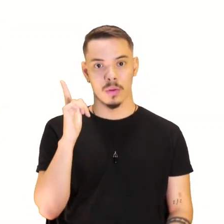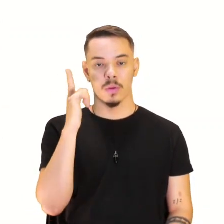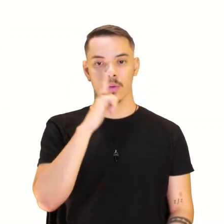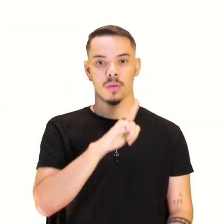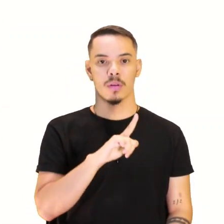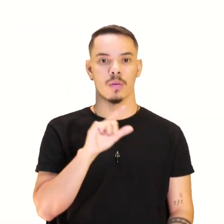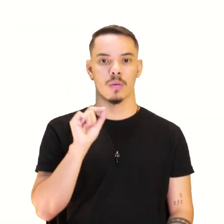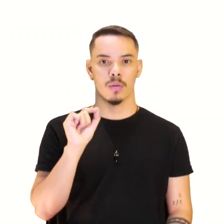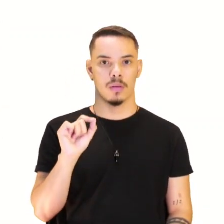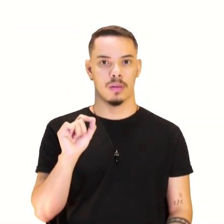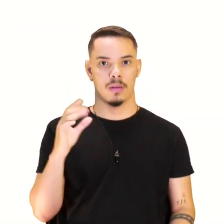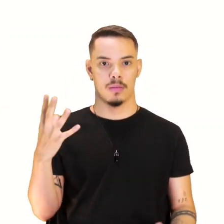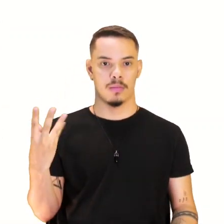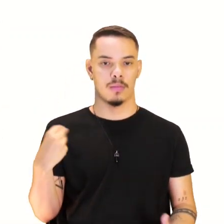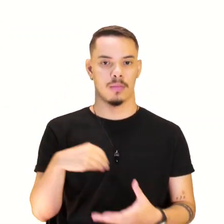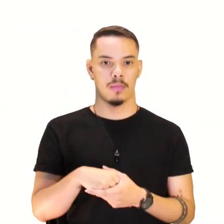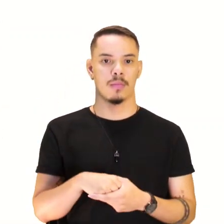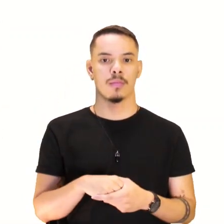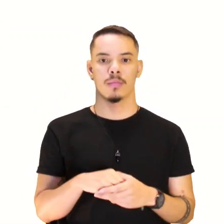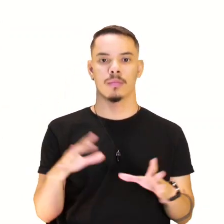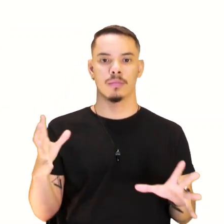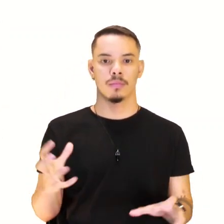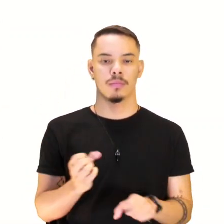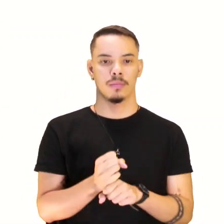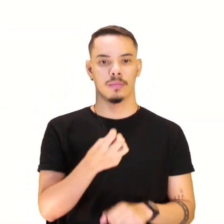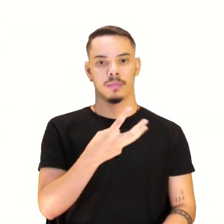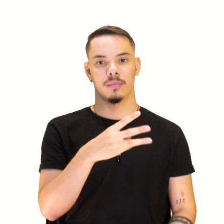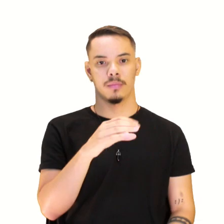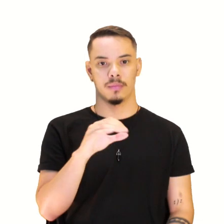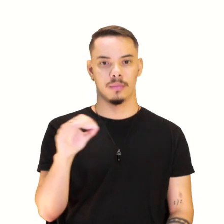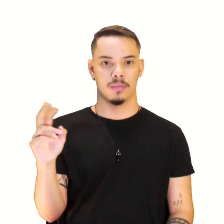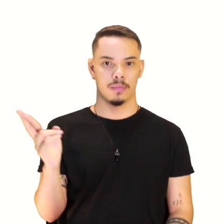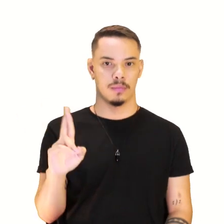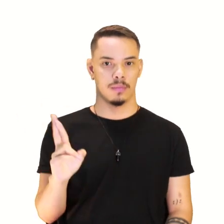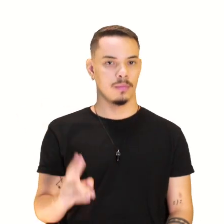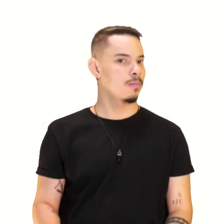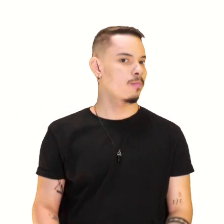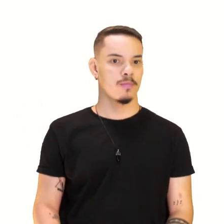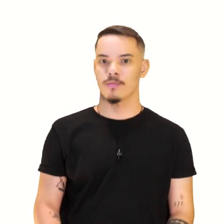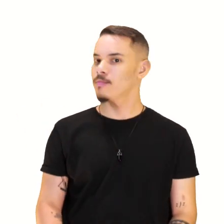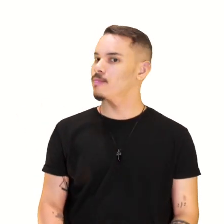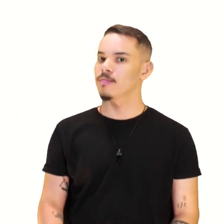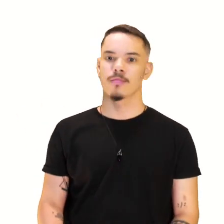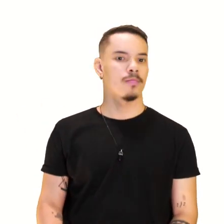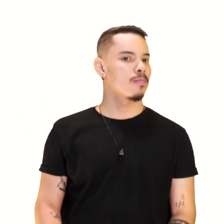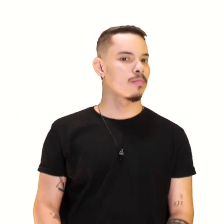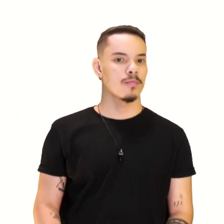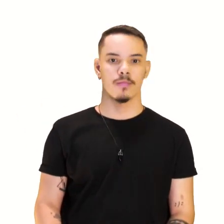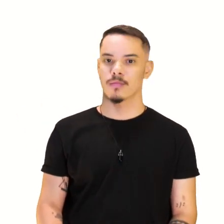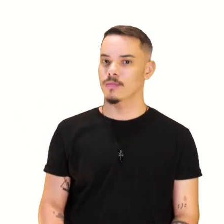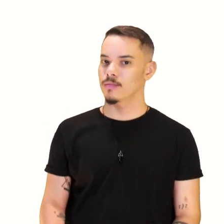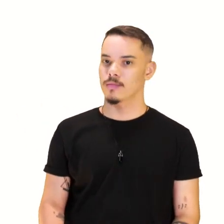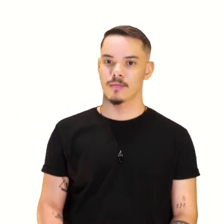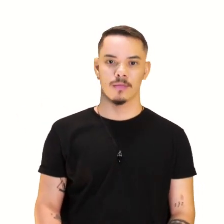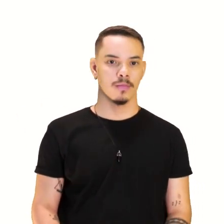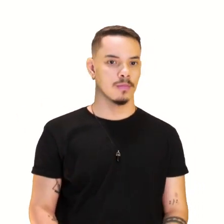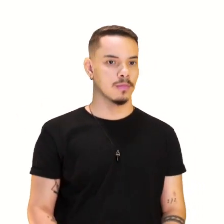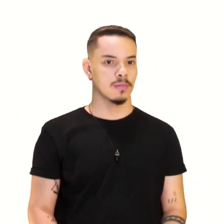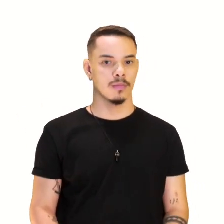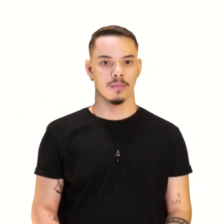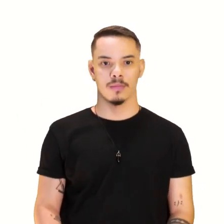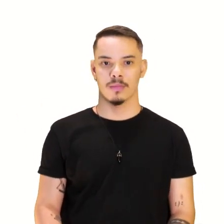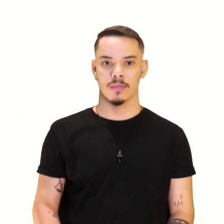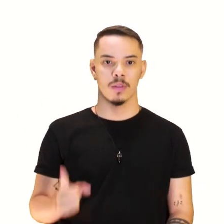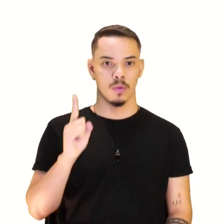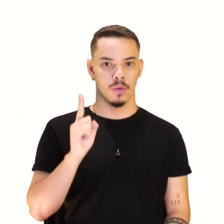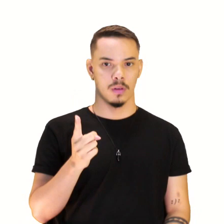então, um total de R$300? Não. Ah, não. Isso aqui, se ele guardasse R$1 todo dia. Se fosse guardar R$1